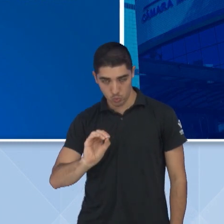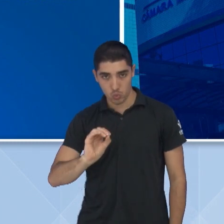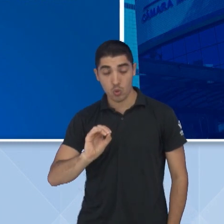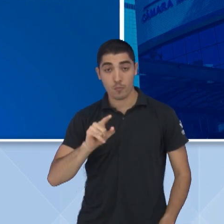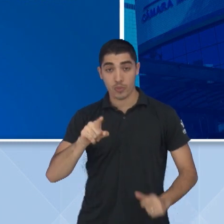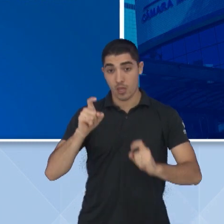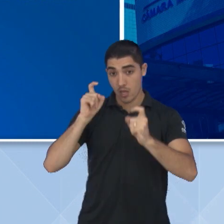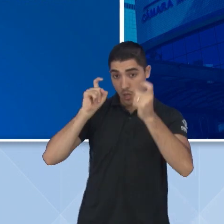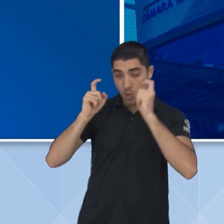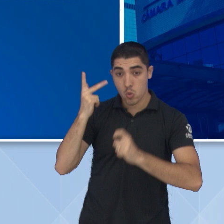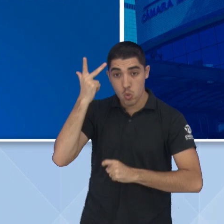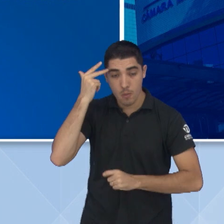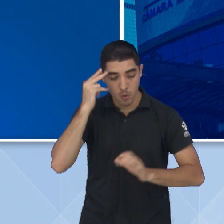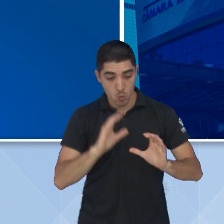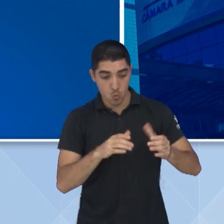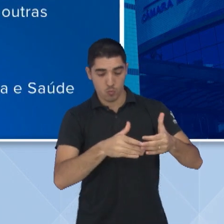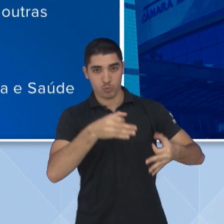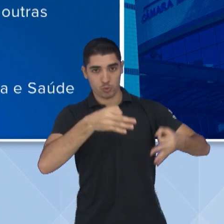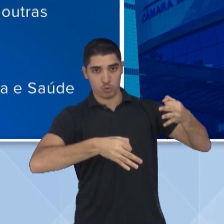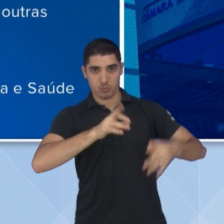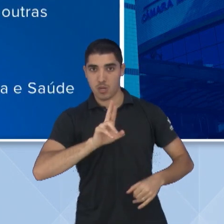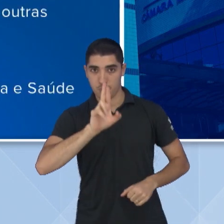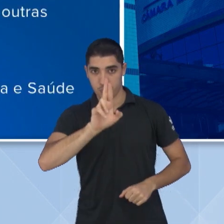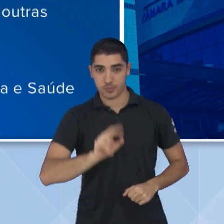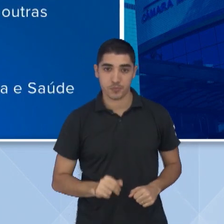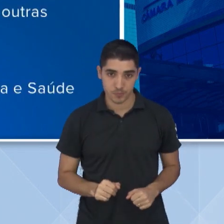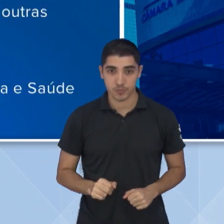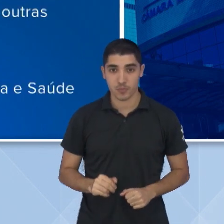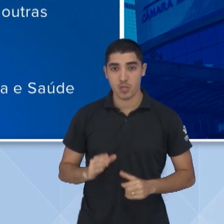Justiça. Processo número